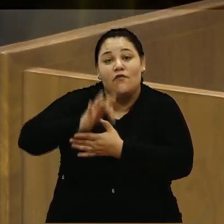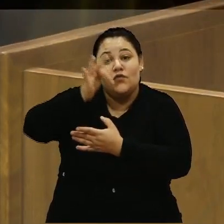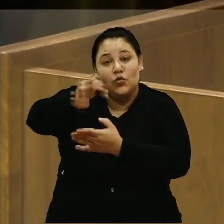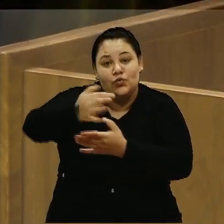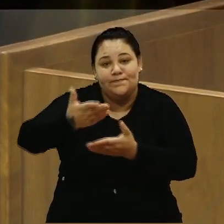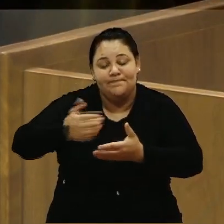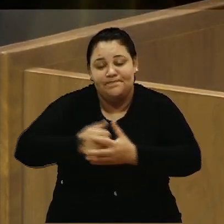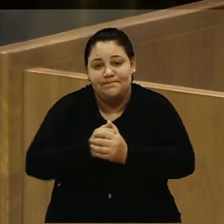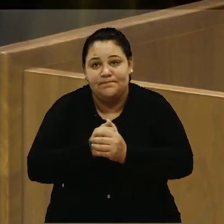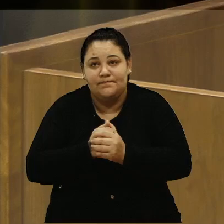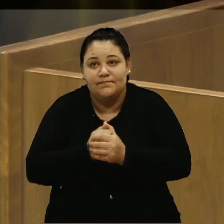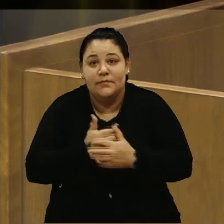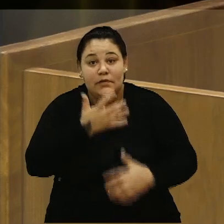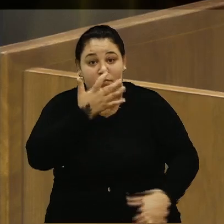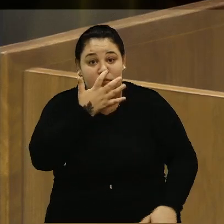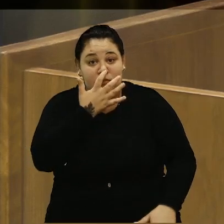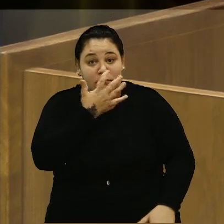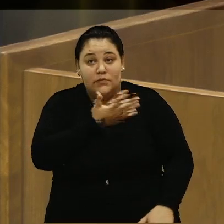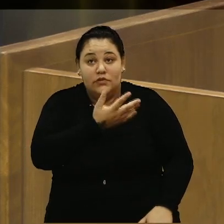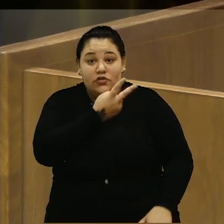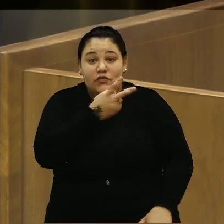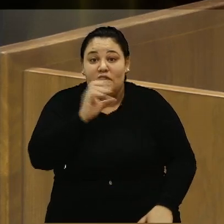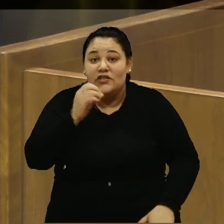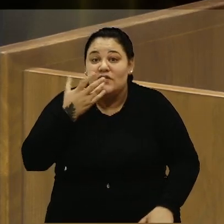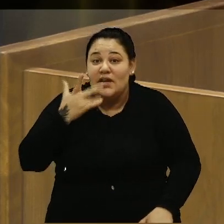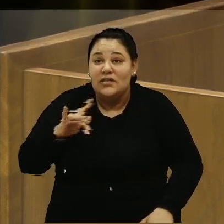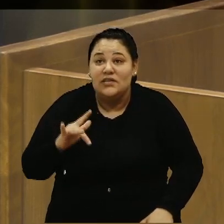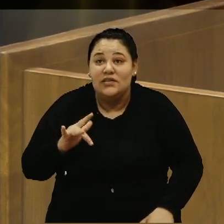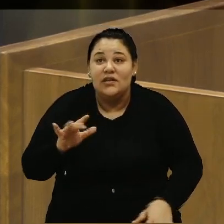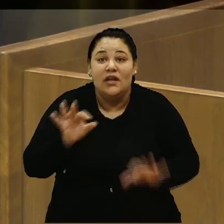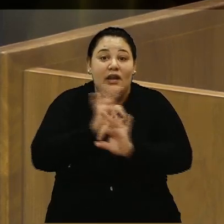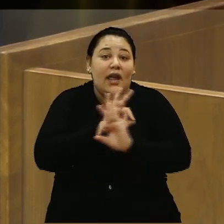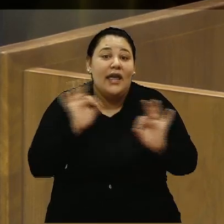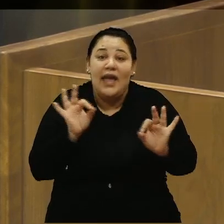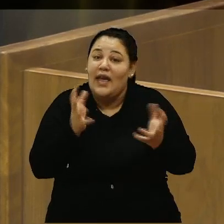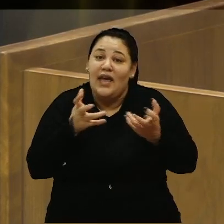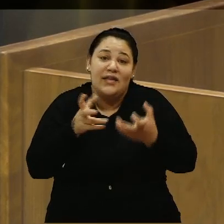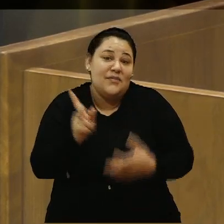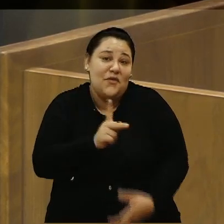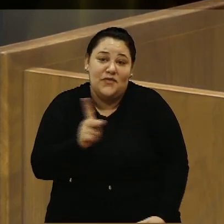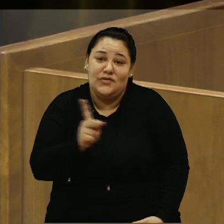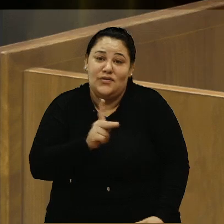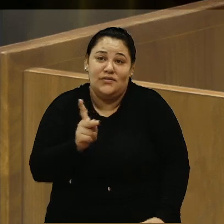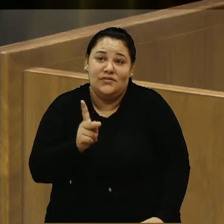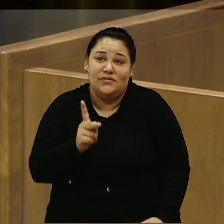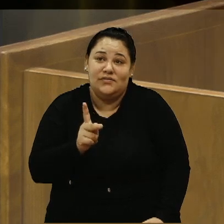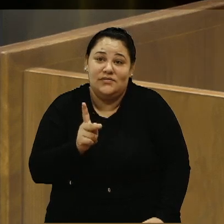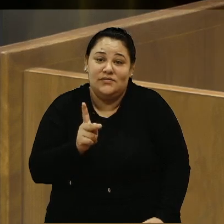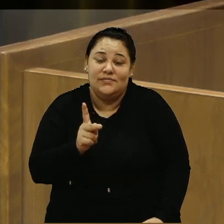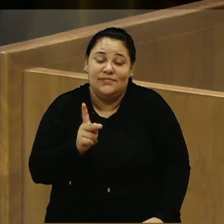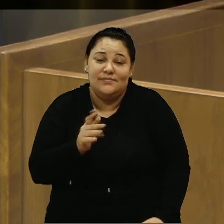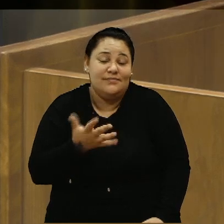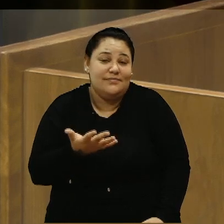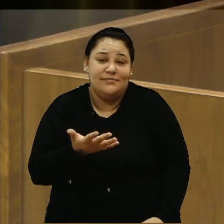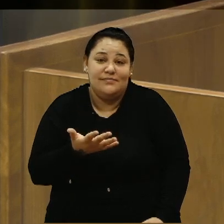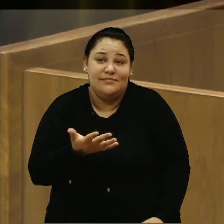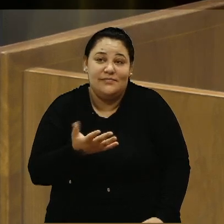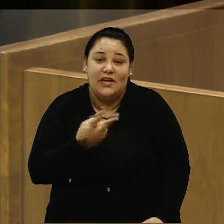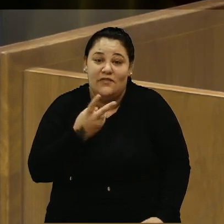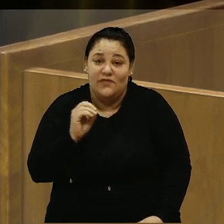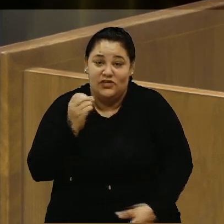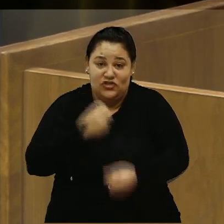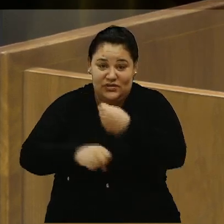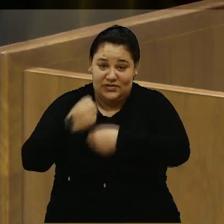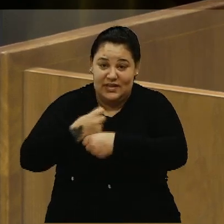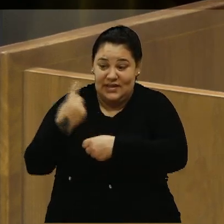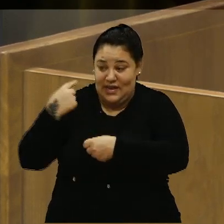futuro. Pasmem, de 20 crianças e adolescentes, ninguém disse que queria ser professor ou professora. Há 20 anos atrás,